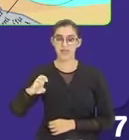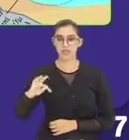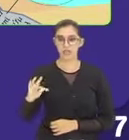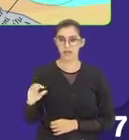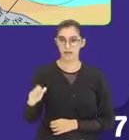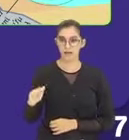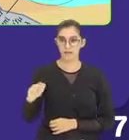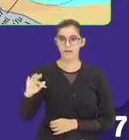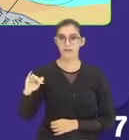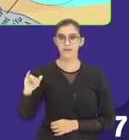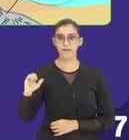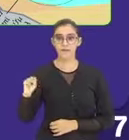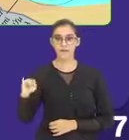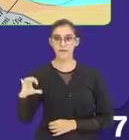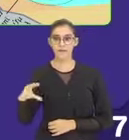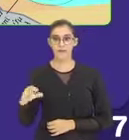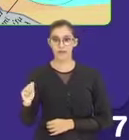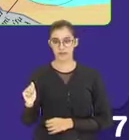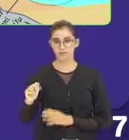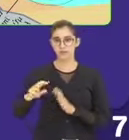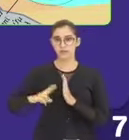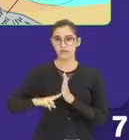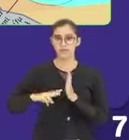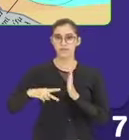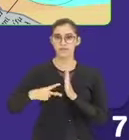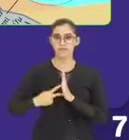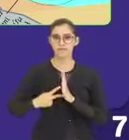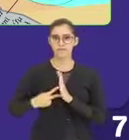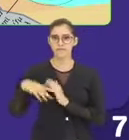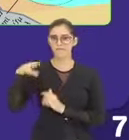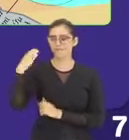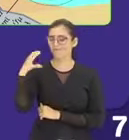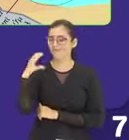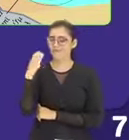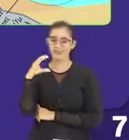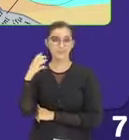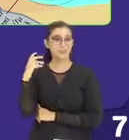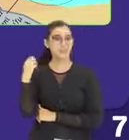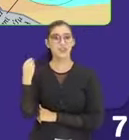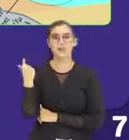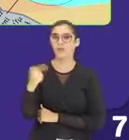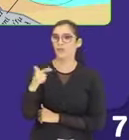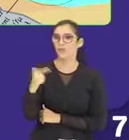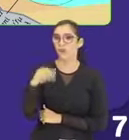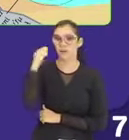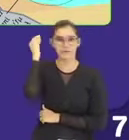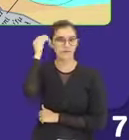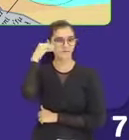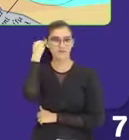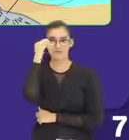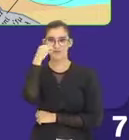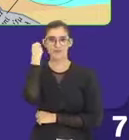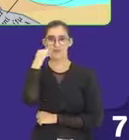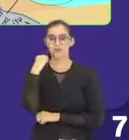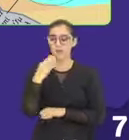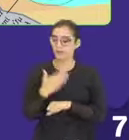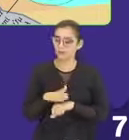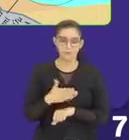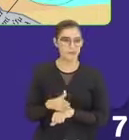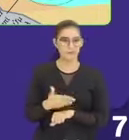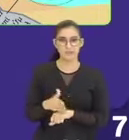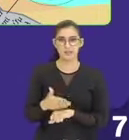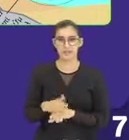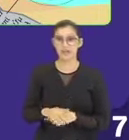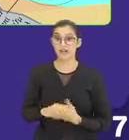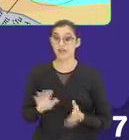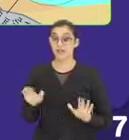os homens começaram a buscar a natureza, os homens começaram a se enveredar pela natureza, e aí ele acha que ele está fazendo um